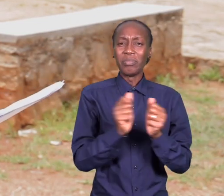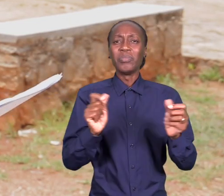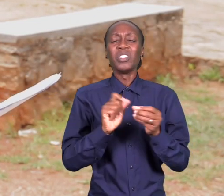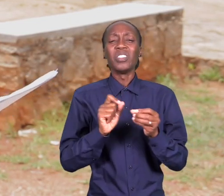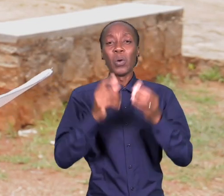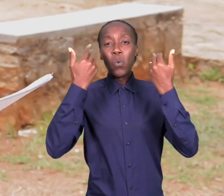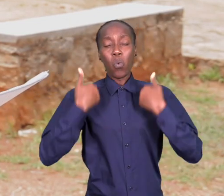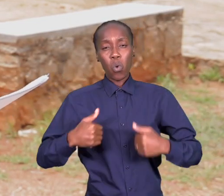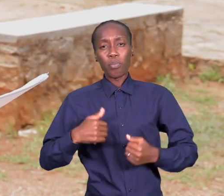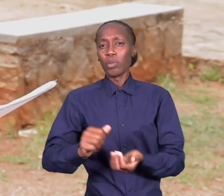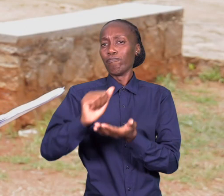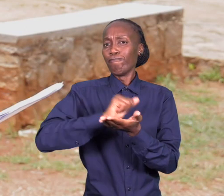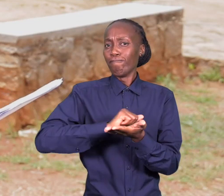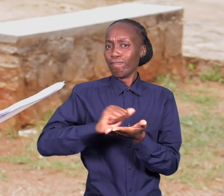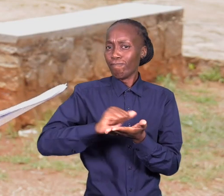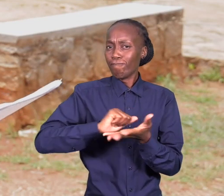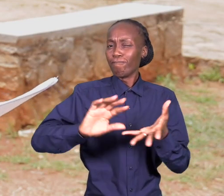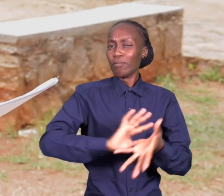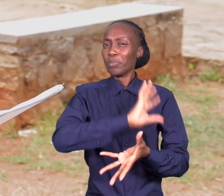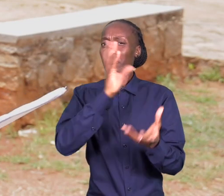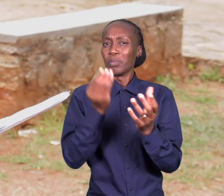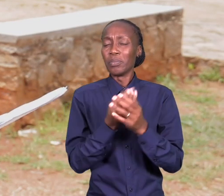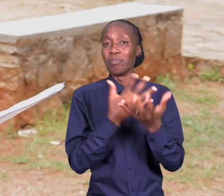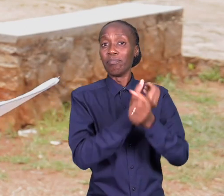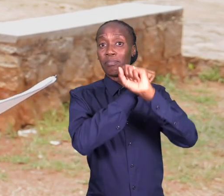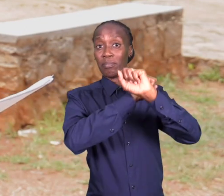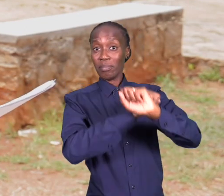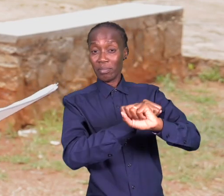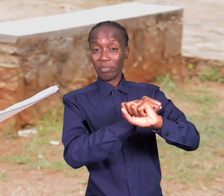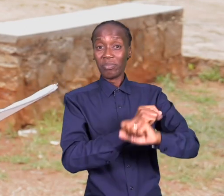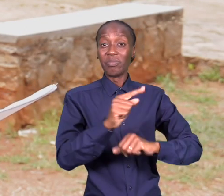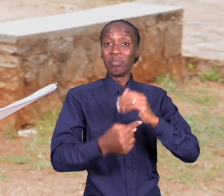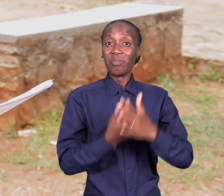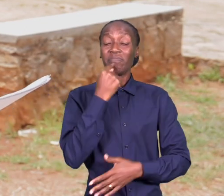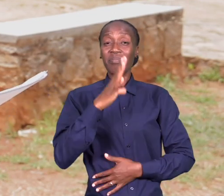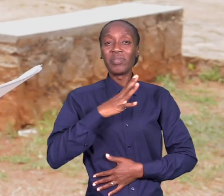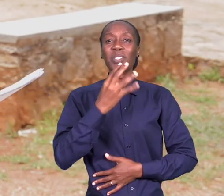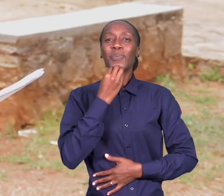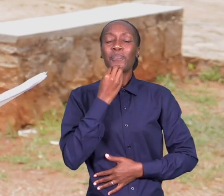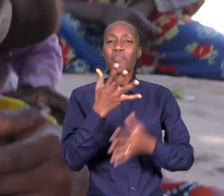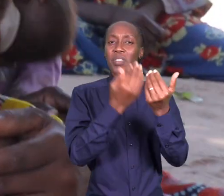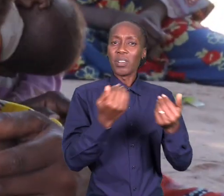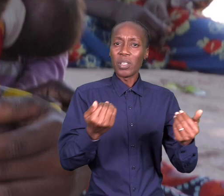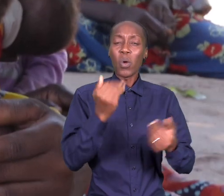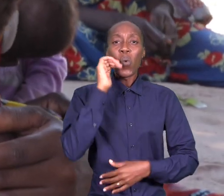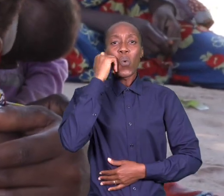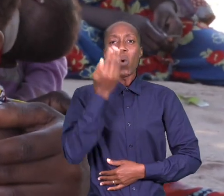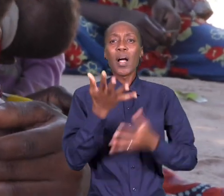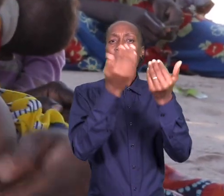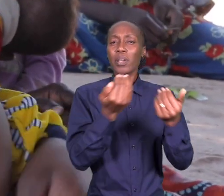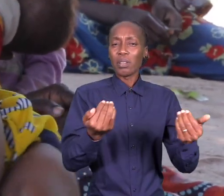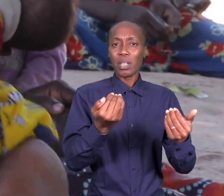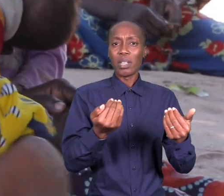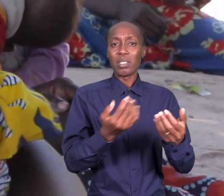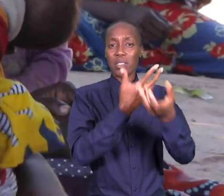limpeza no organismo das crianças, ele elimina os parasitas que interferem na absorção dos alimentos das crianças. Quando uma criança